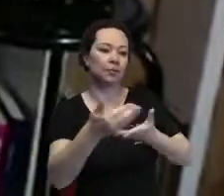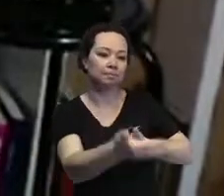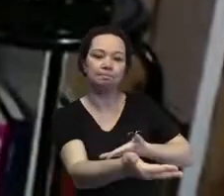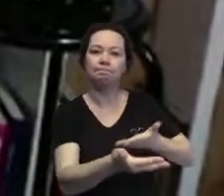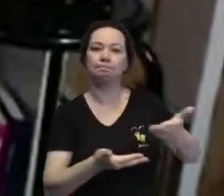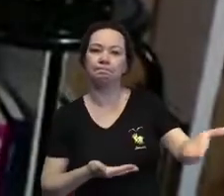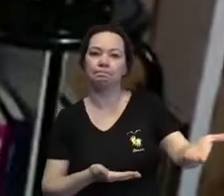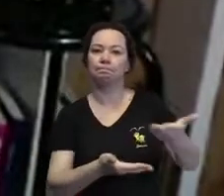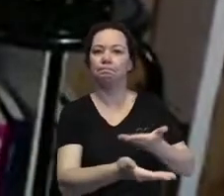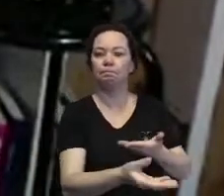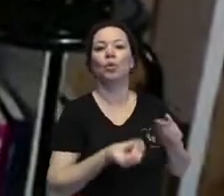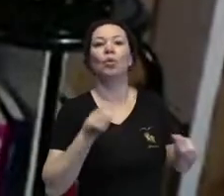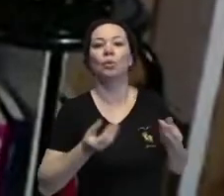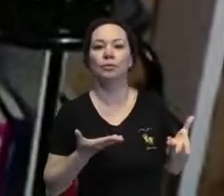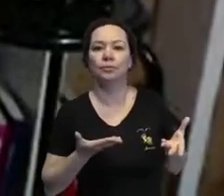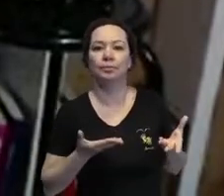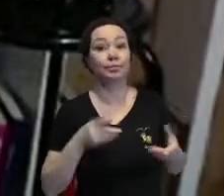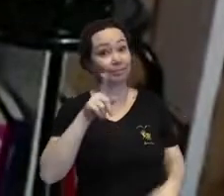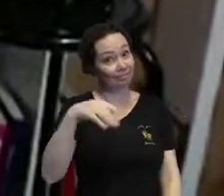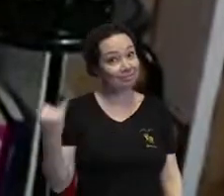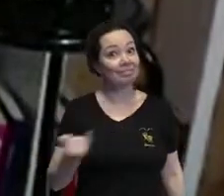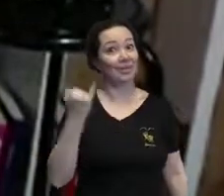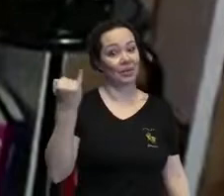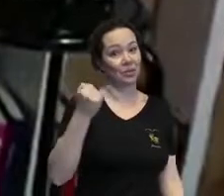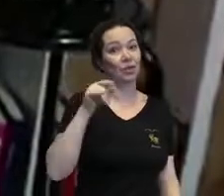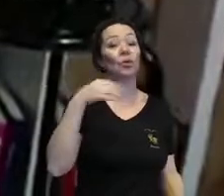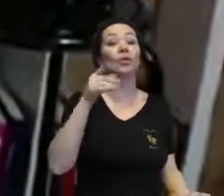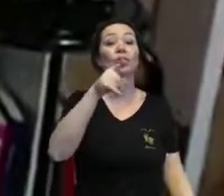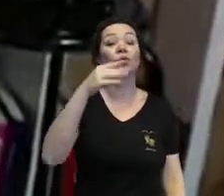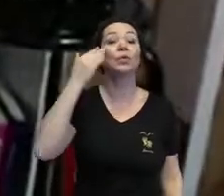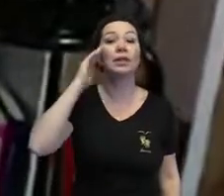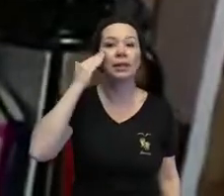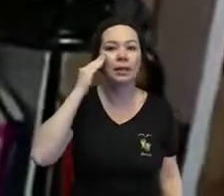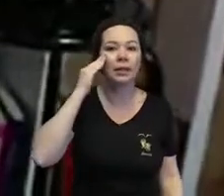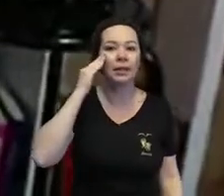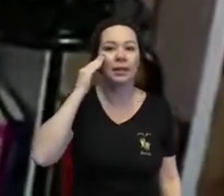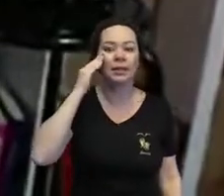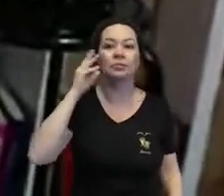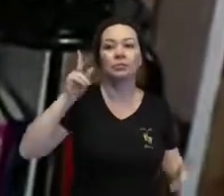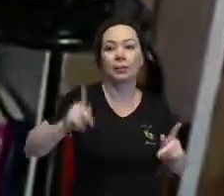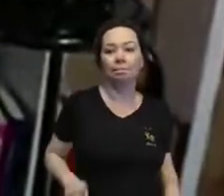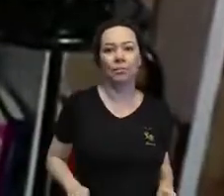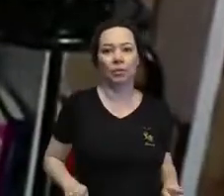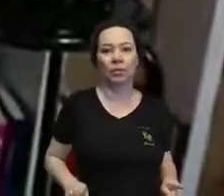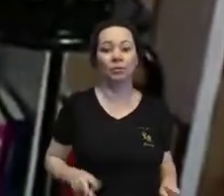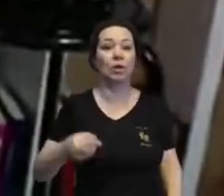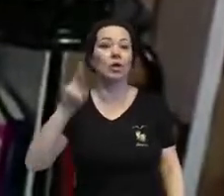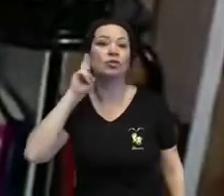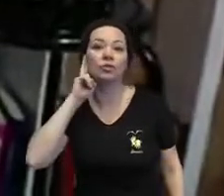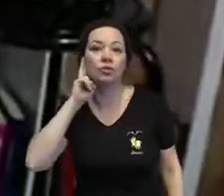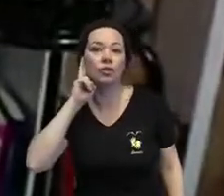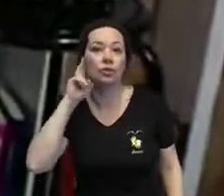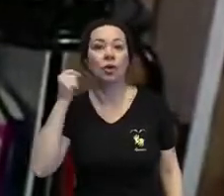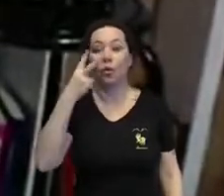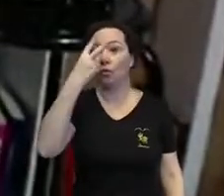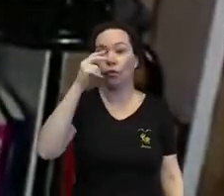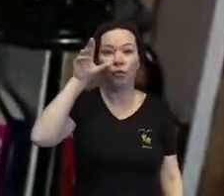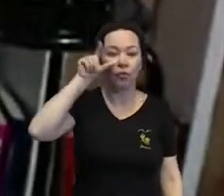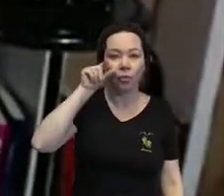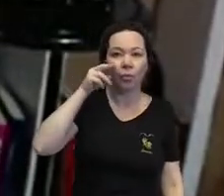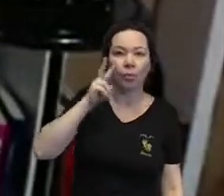Faz toda a diferença quando você entende, enquanto ouvinte, como é que você se relaciona com a pessoa que é surda ou que tem baixa audição.